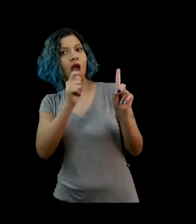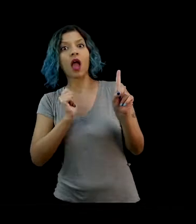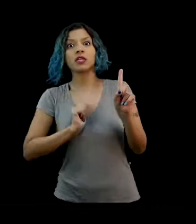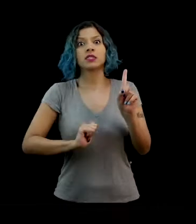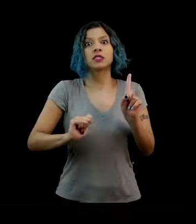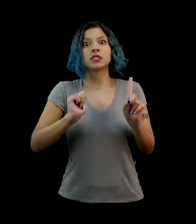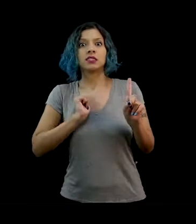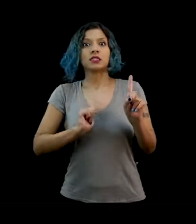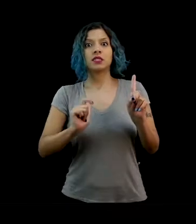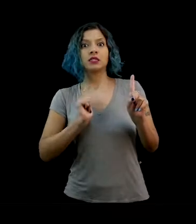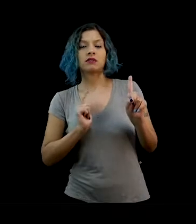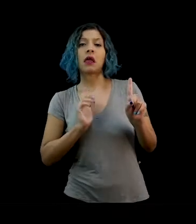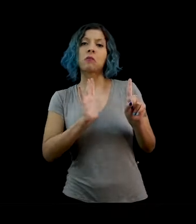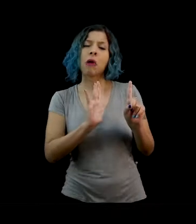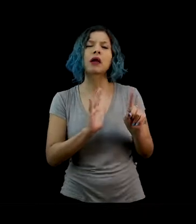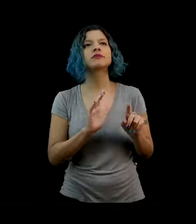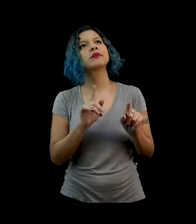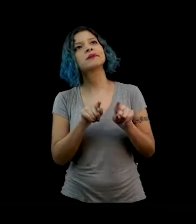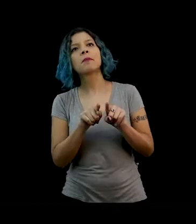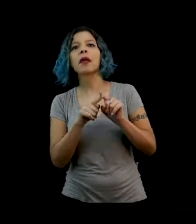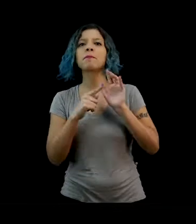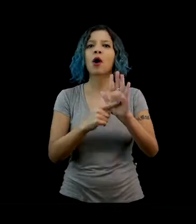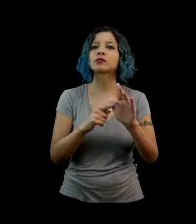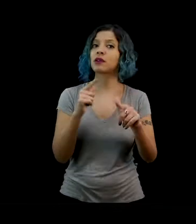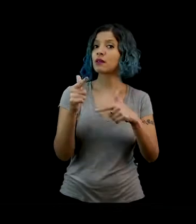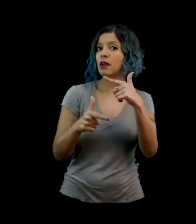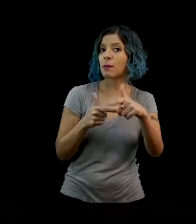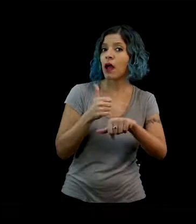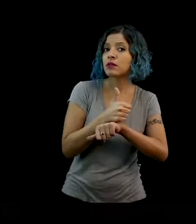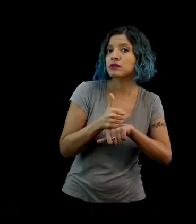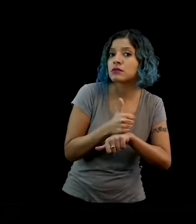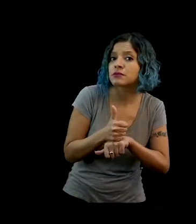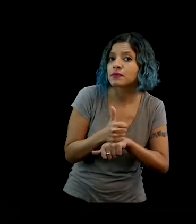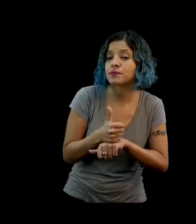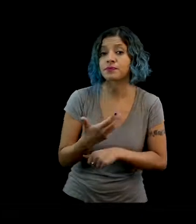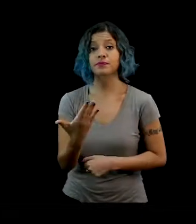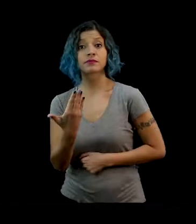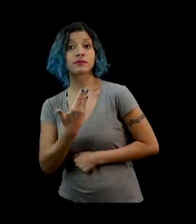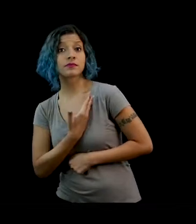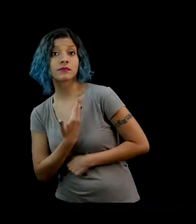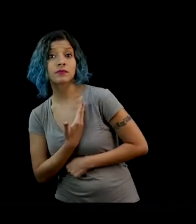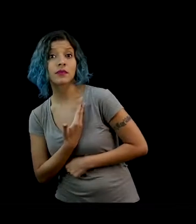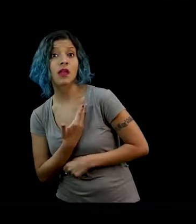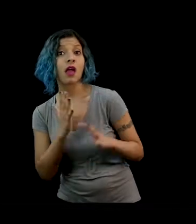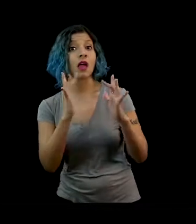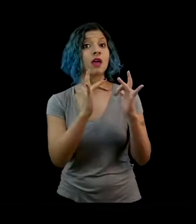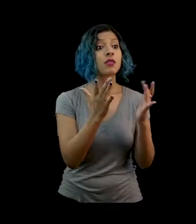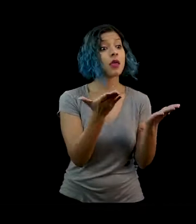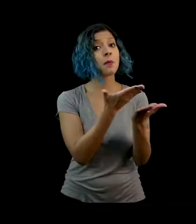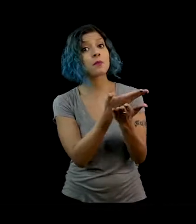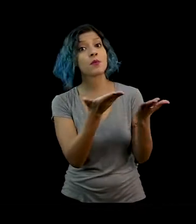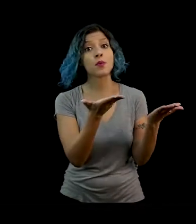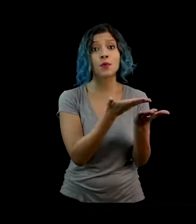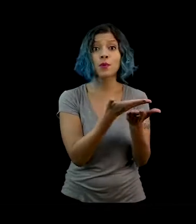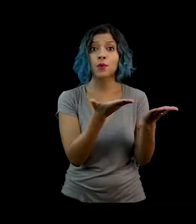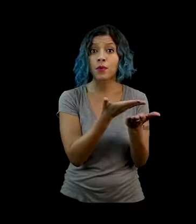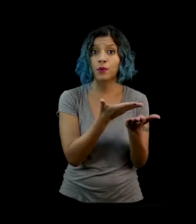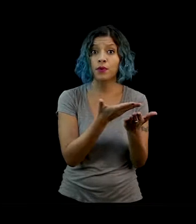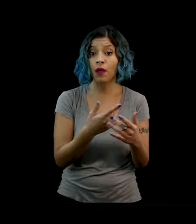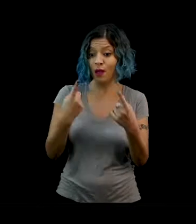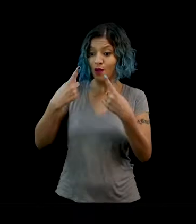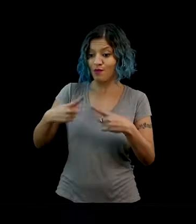a gente vê o emprego delas amigos relação com essa menina que ela se interessou relação dela com